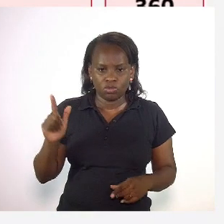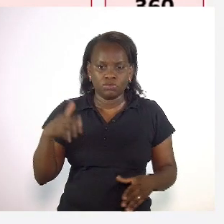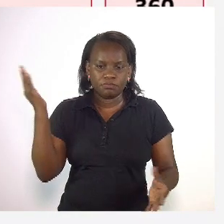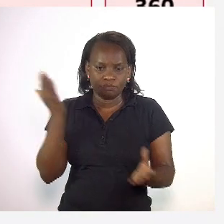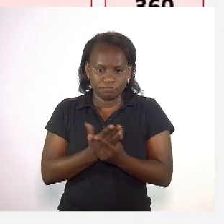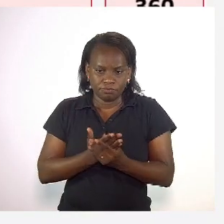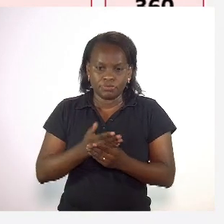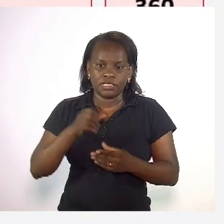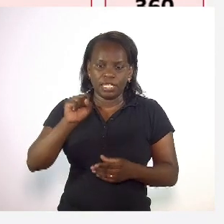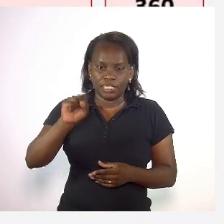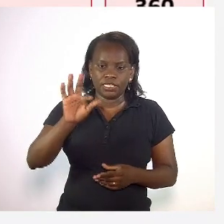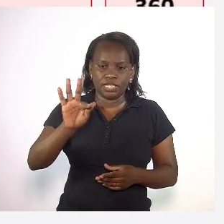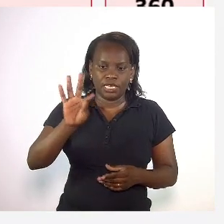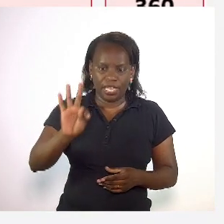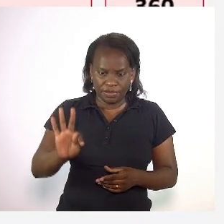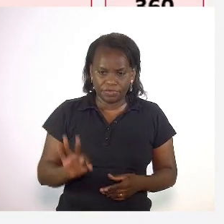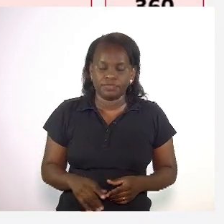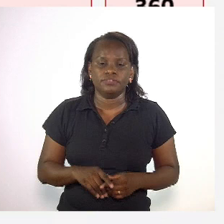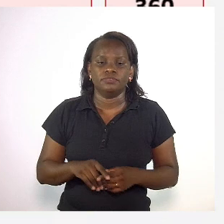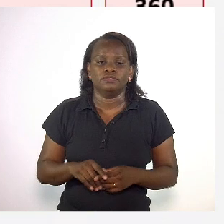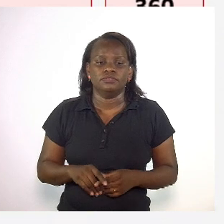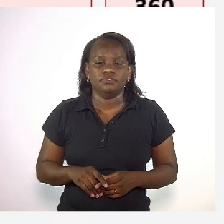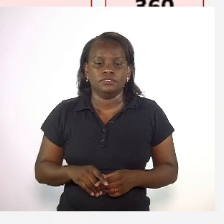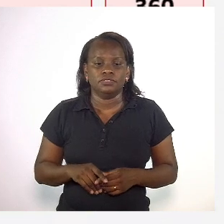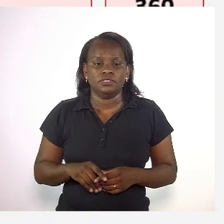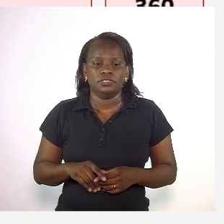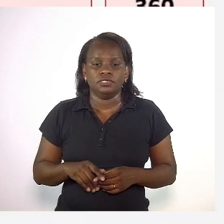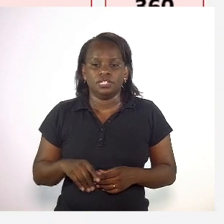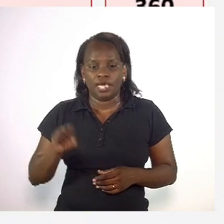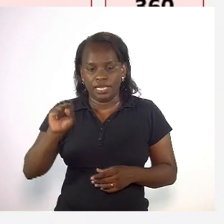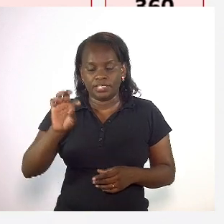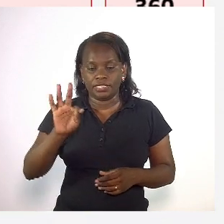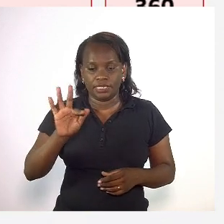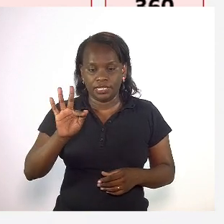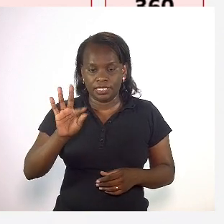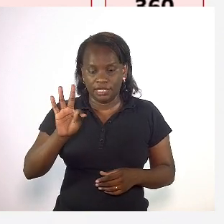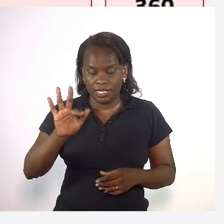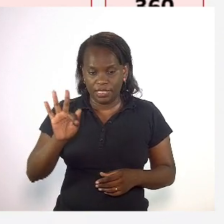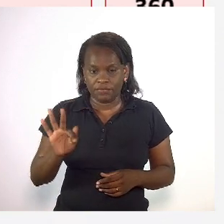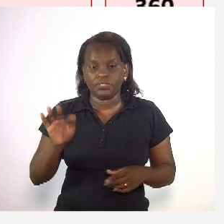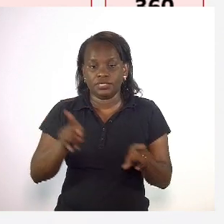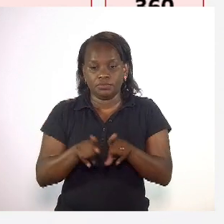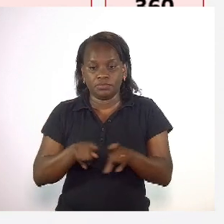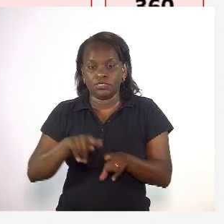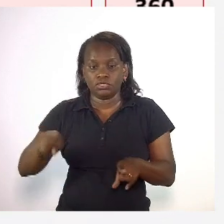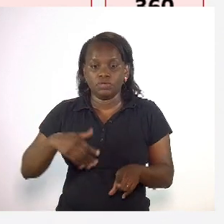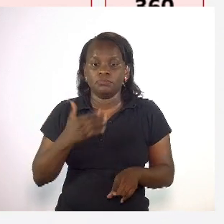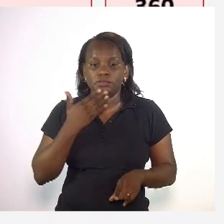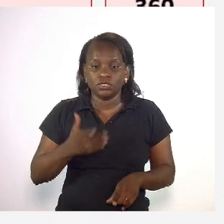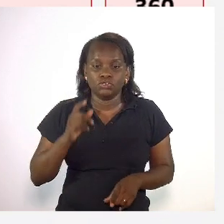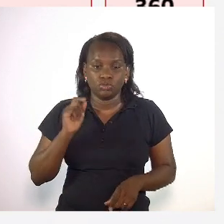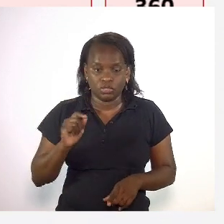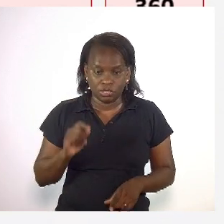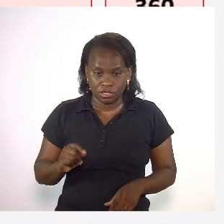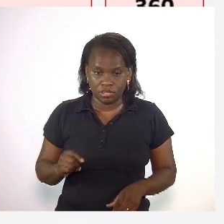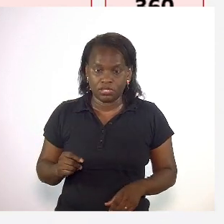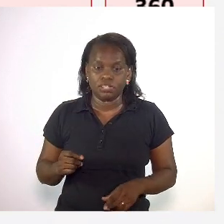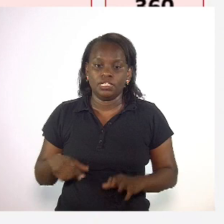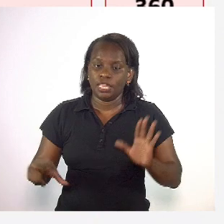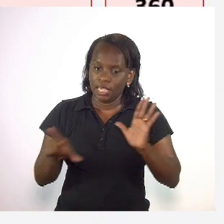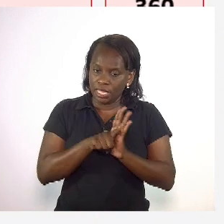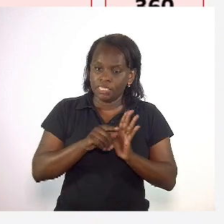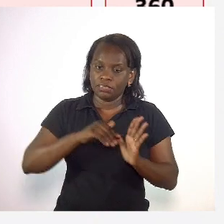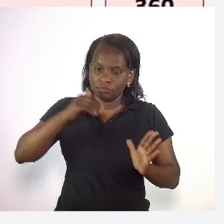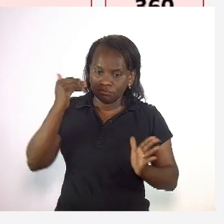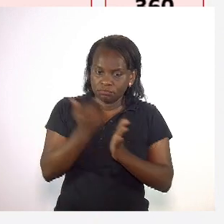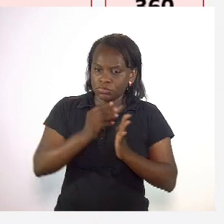no Supremo Tribunal Federal em que nós pedíamos que fosse a lei pudesse ser implementada